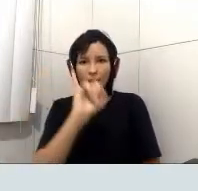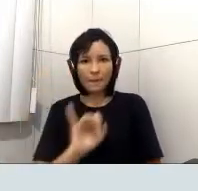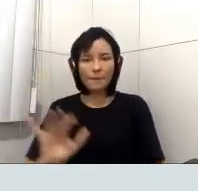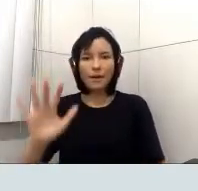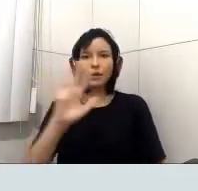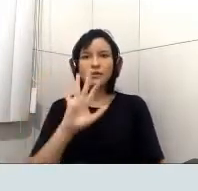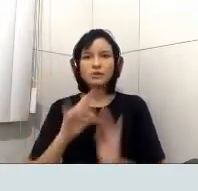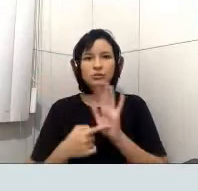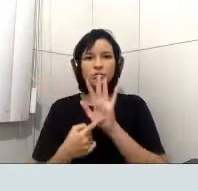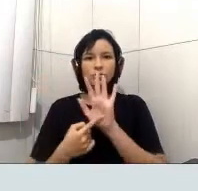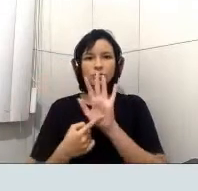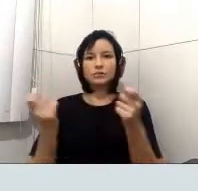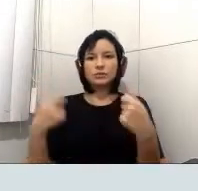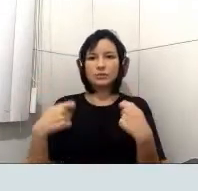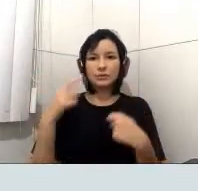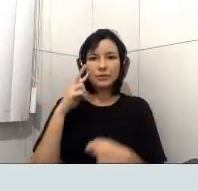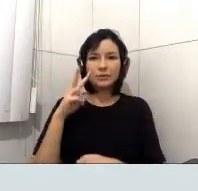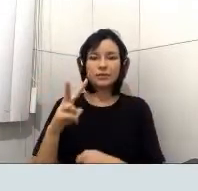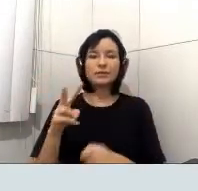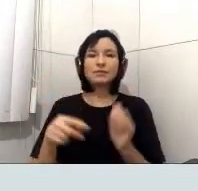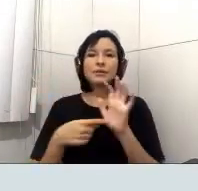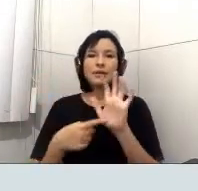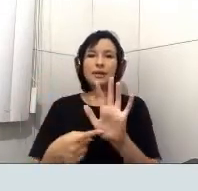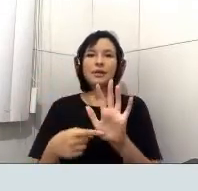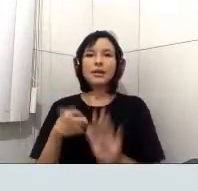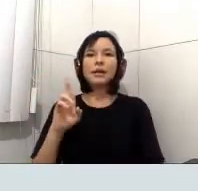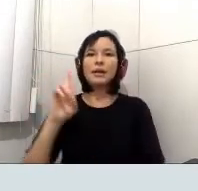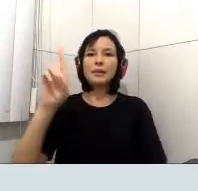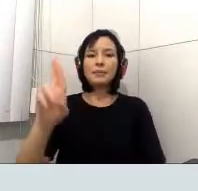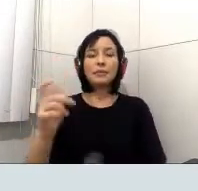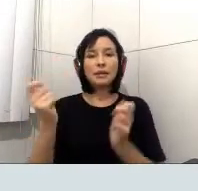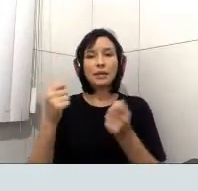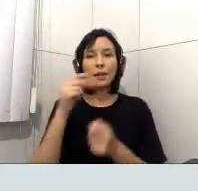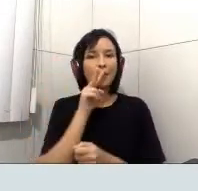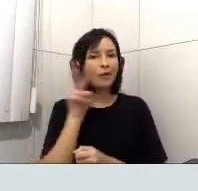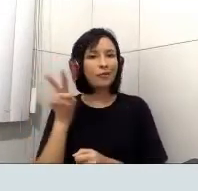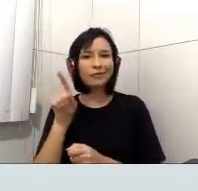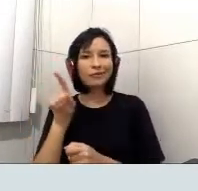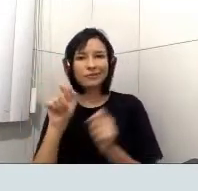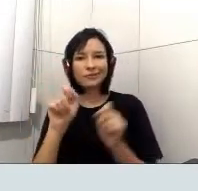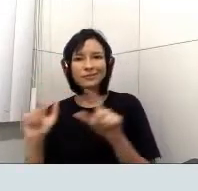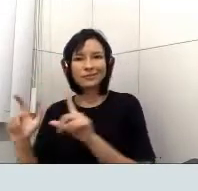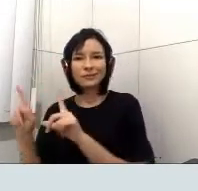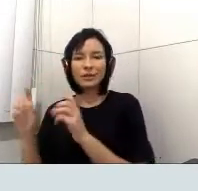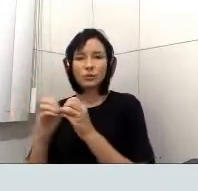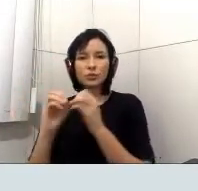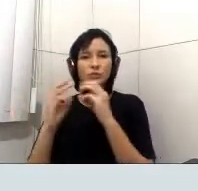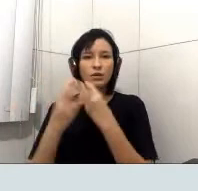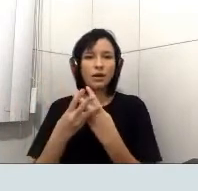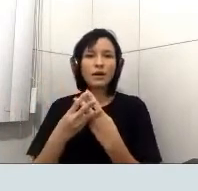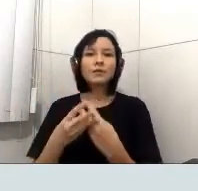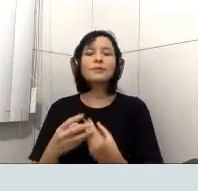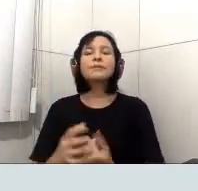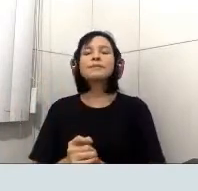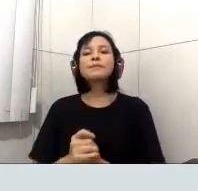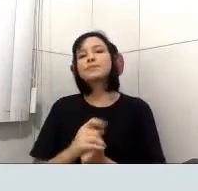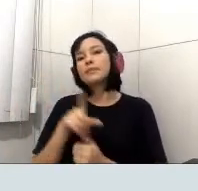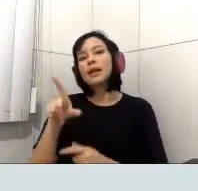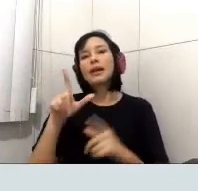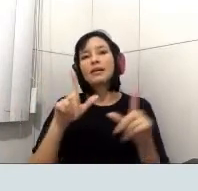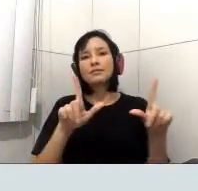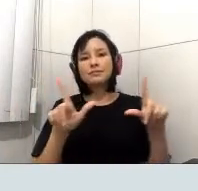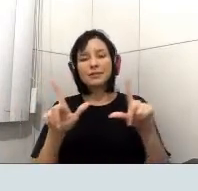ela é representada nos dois. Vocês podem perceber. Essa figura, ela meio que tá de lado,